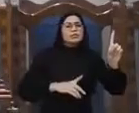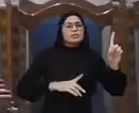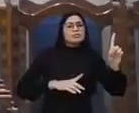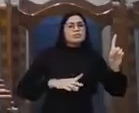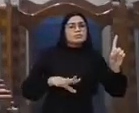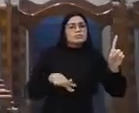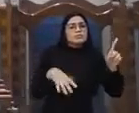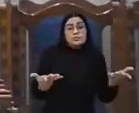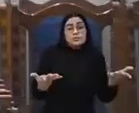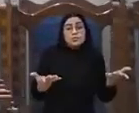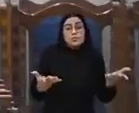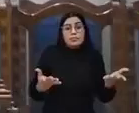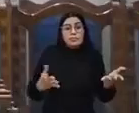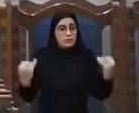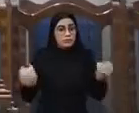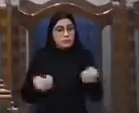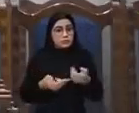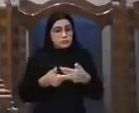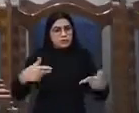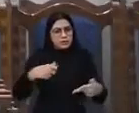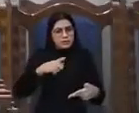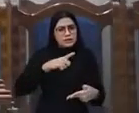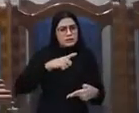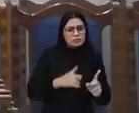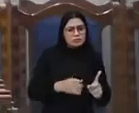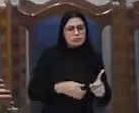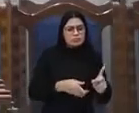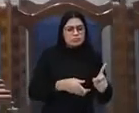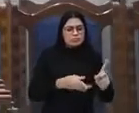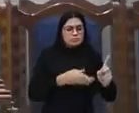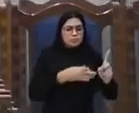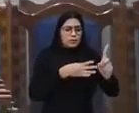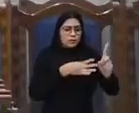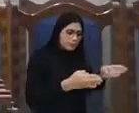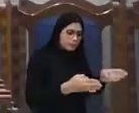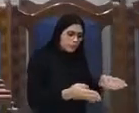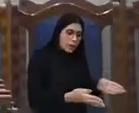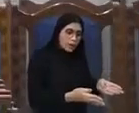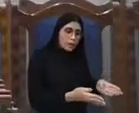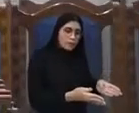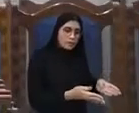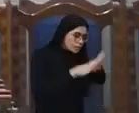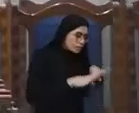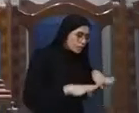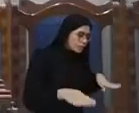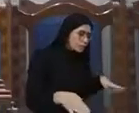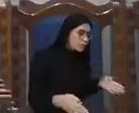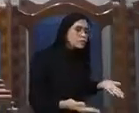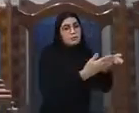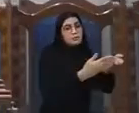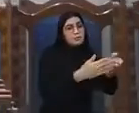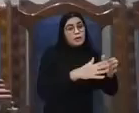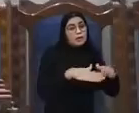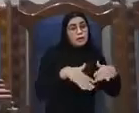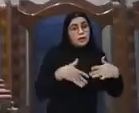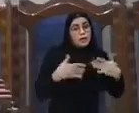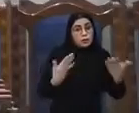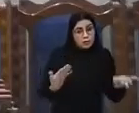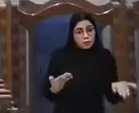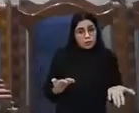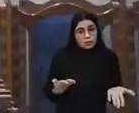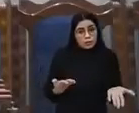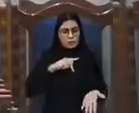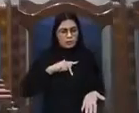Enfim, para cada coisa eles edificavam um altar a um Deus. E Paulo começa a andar no meio daquela